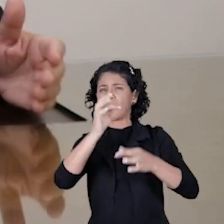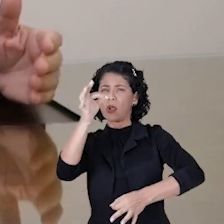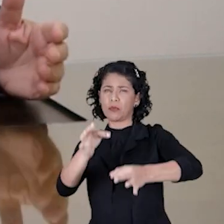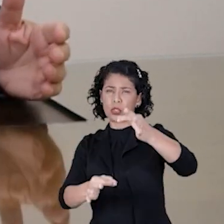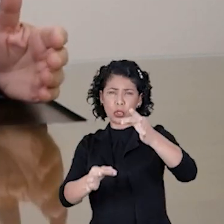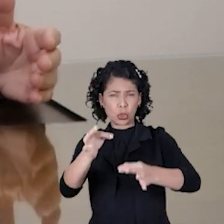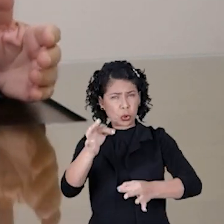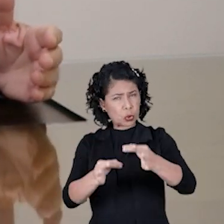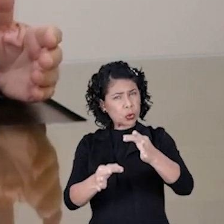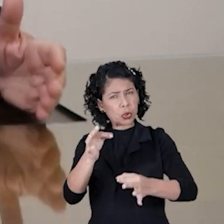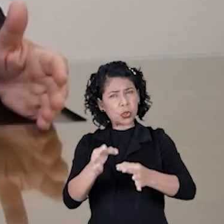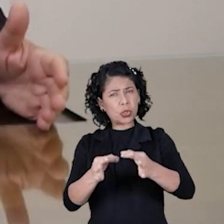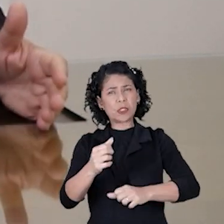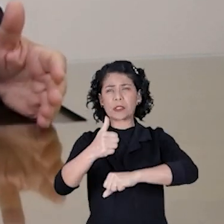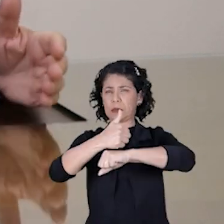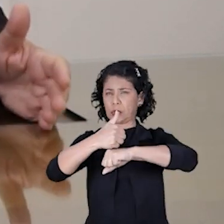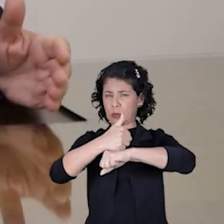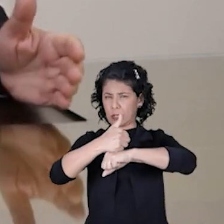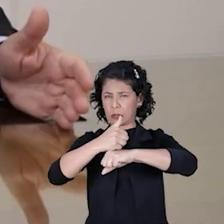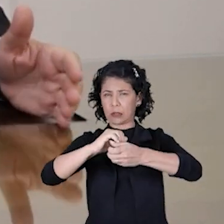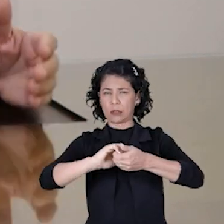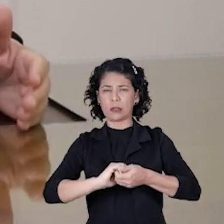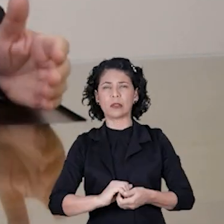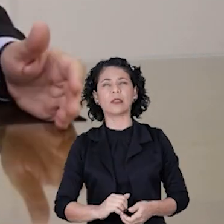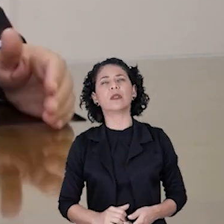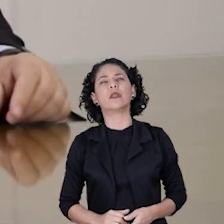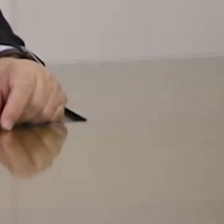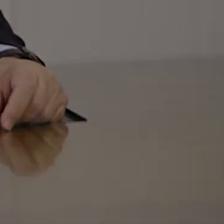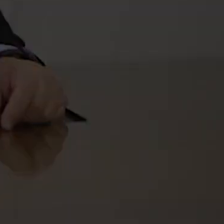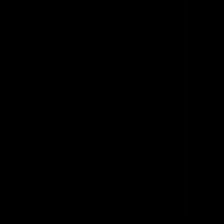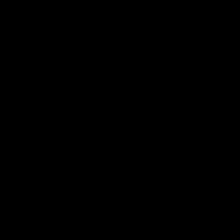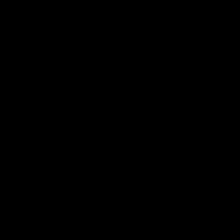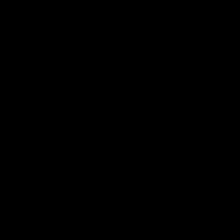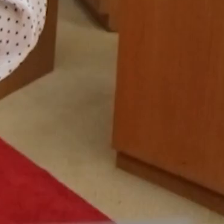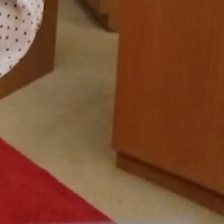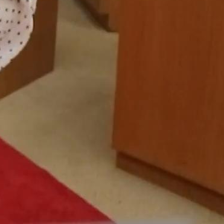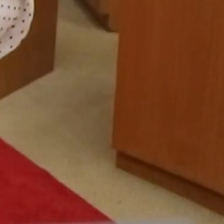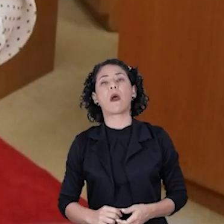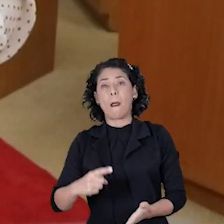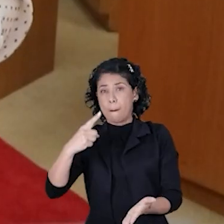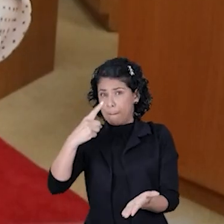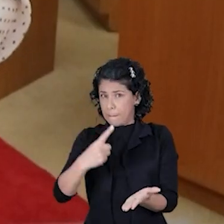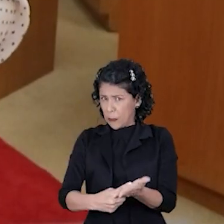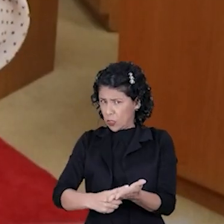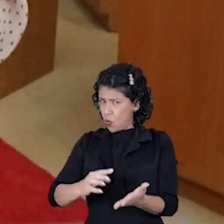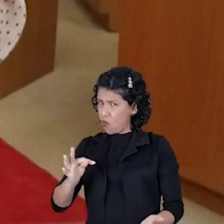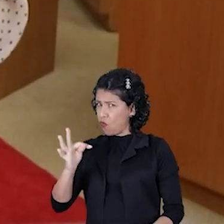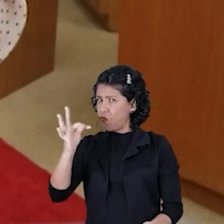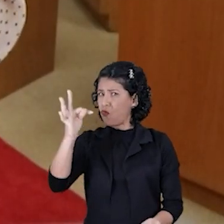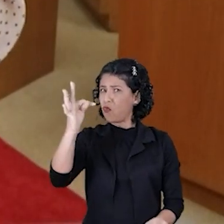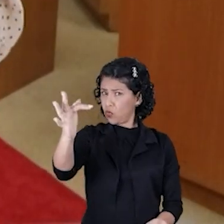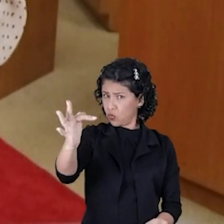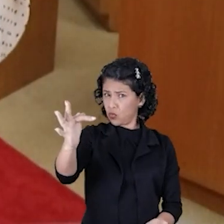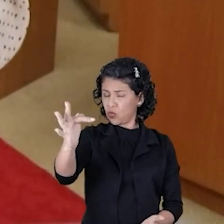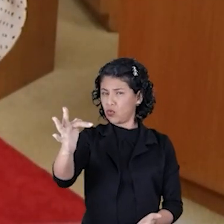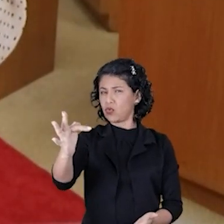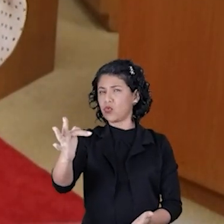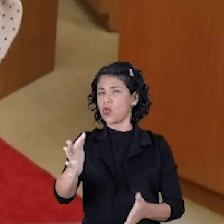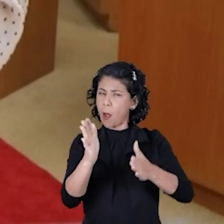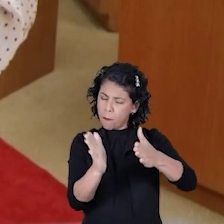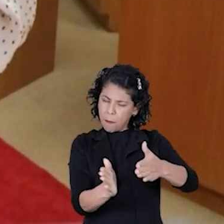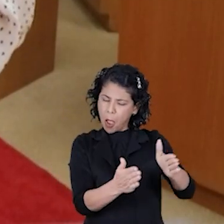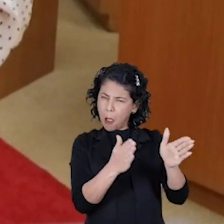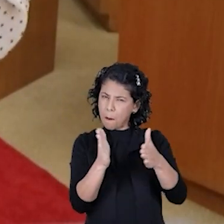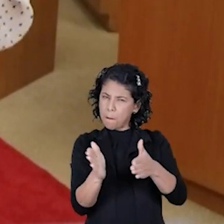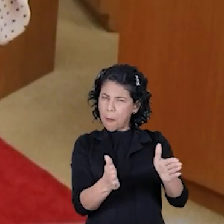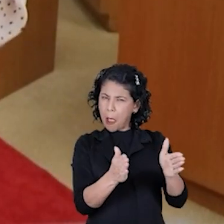os serviços à prestação daquilo que é a sua obrigação. Esses compromissos assumidos já